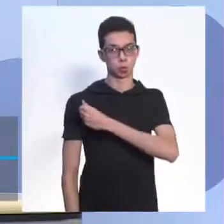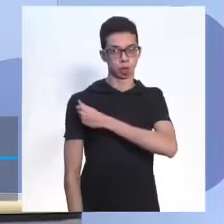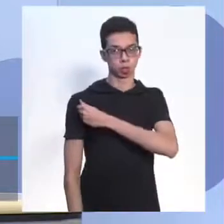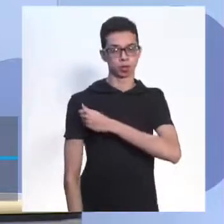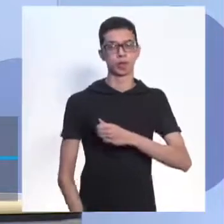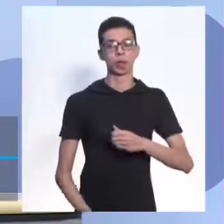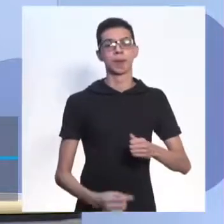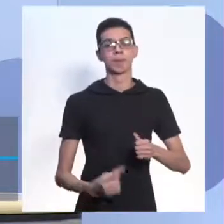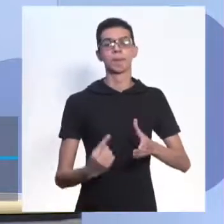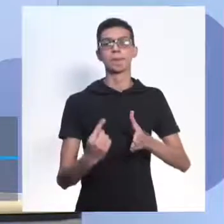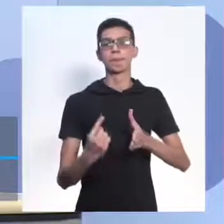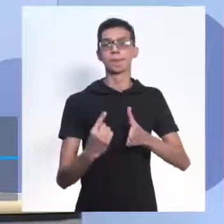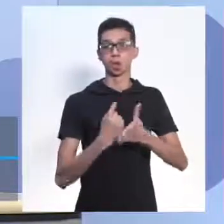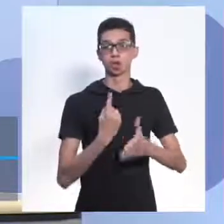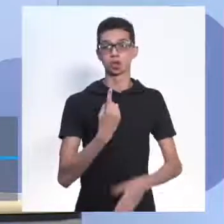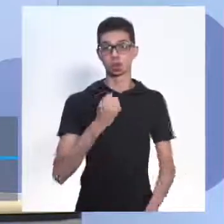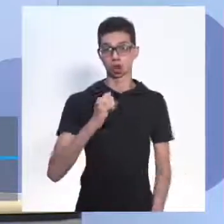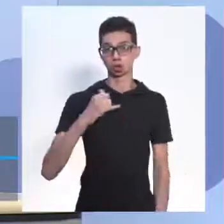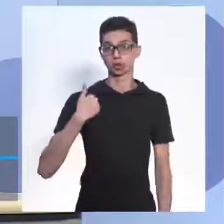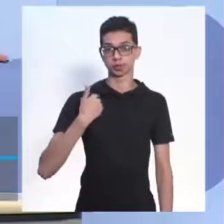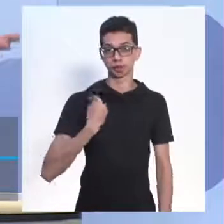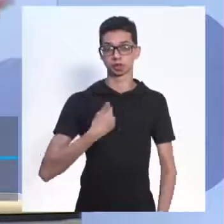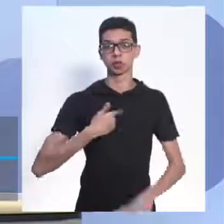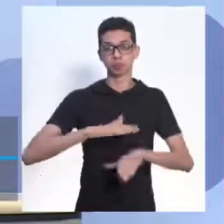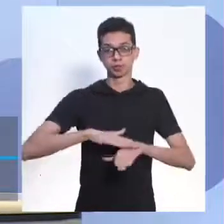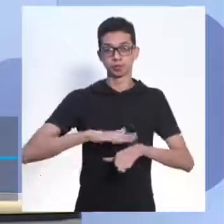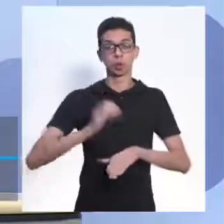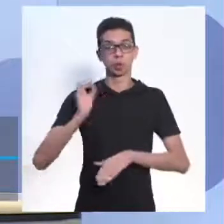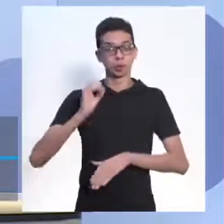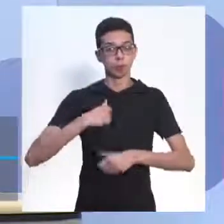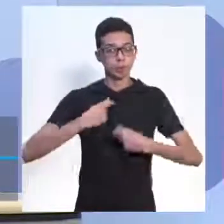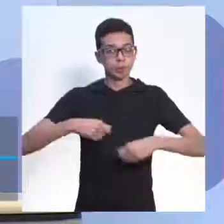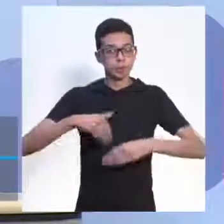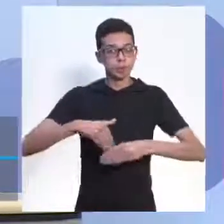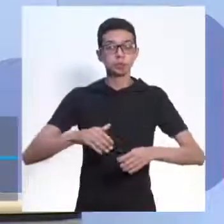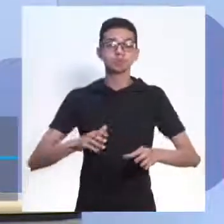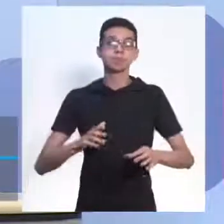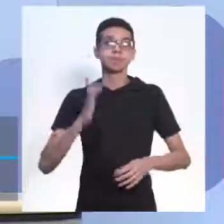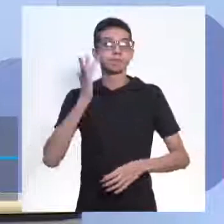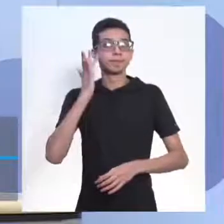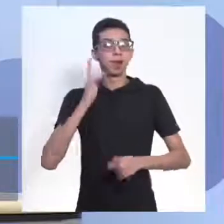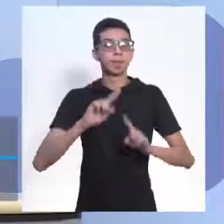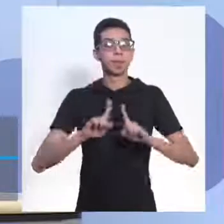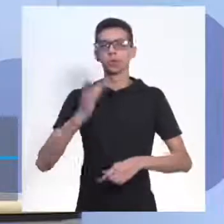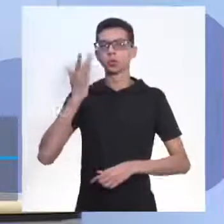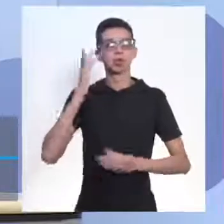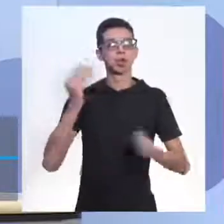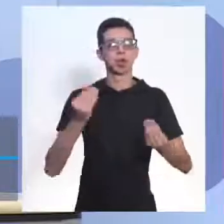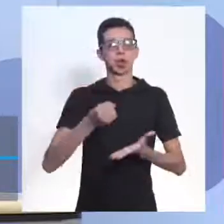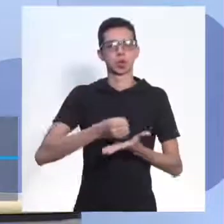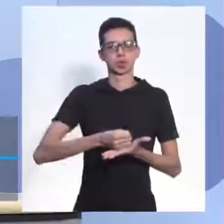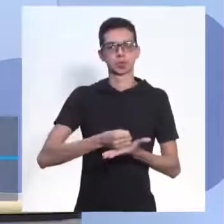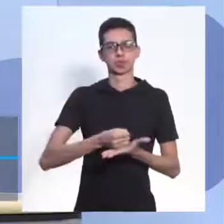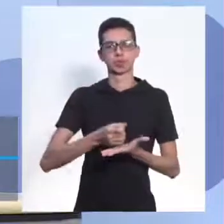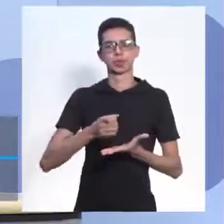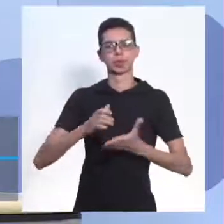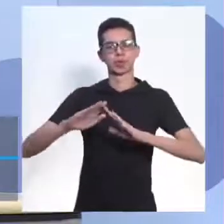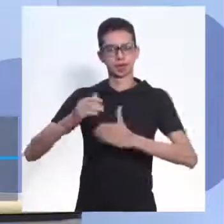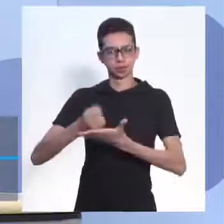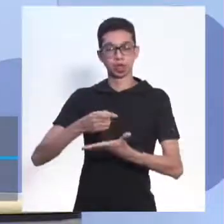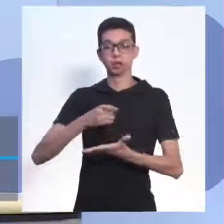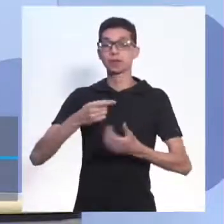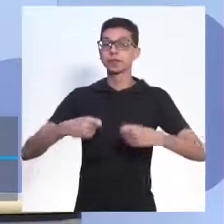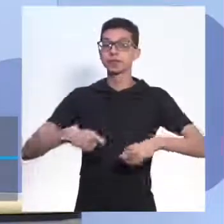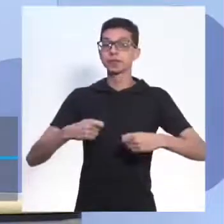Faço 18 em outubro preciso voltar a provavelmente mas eu não sei como tava o funcionando os cartórios entra no site B que alguns estão